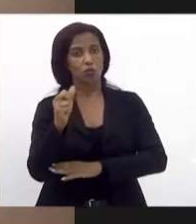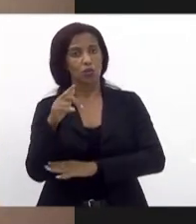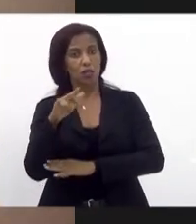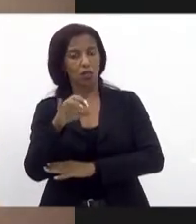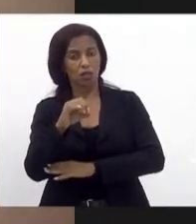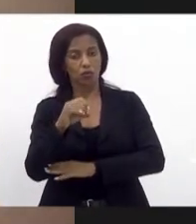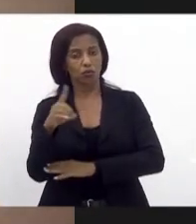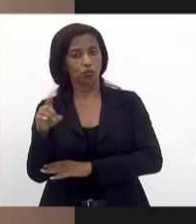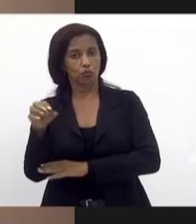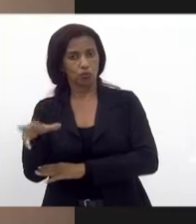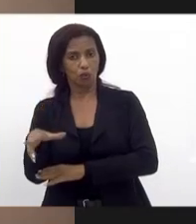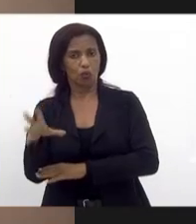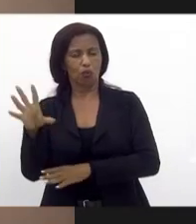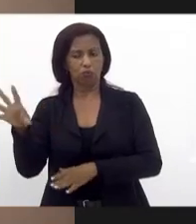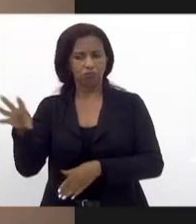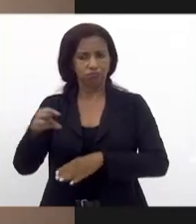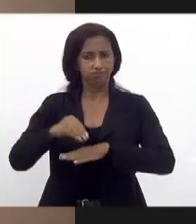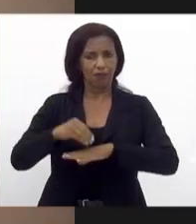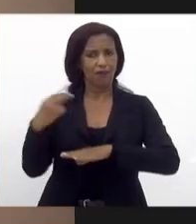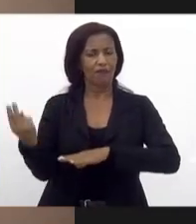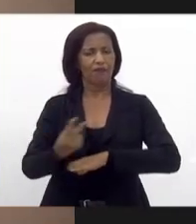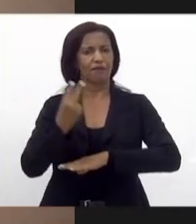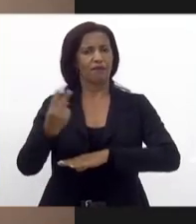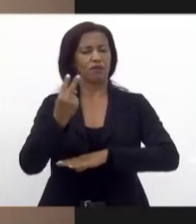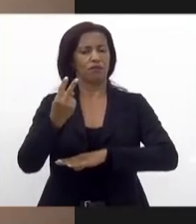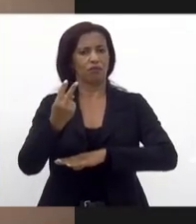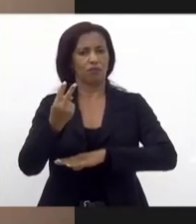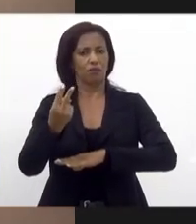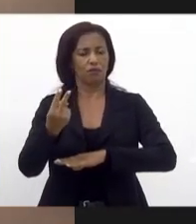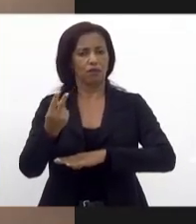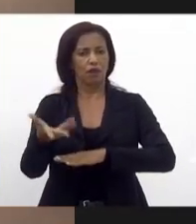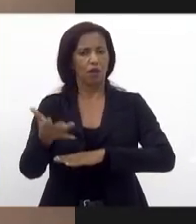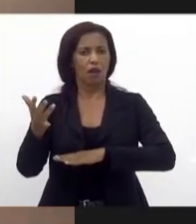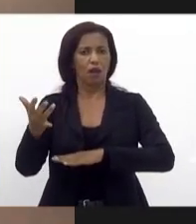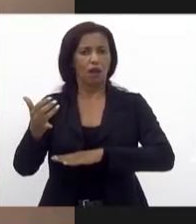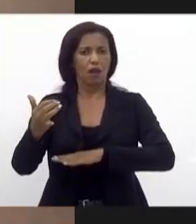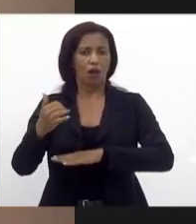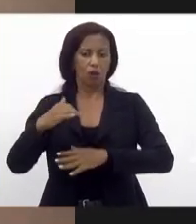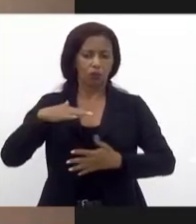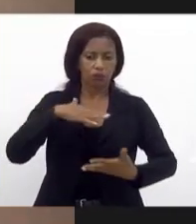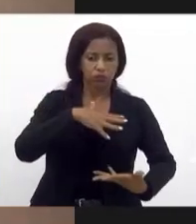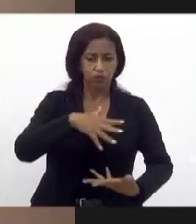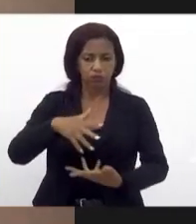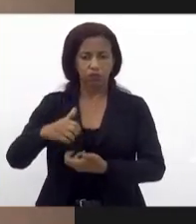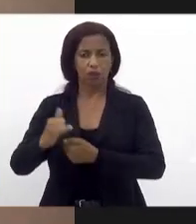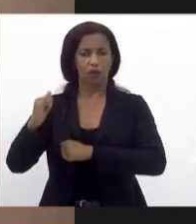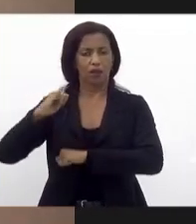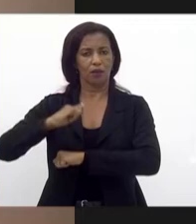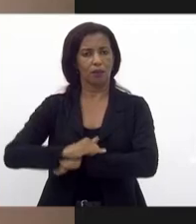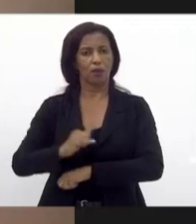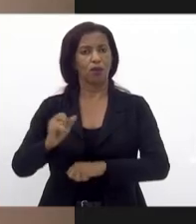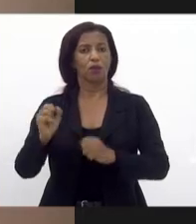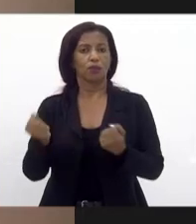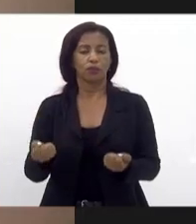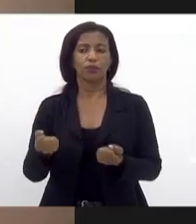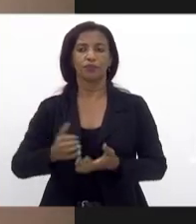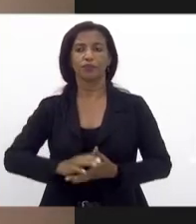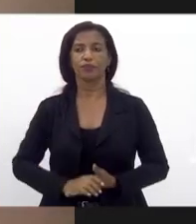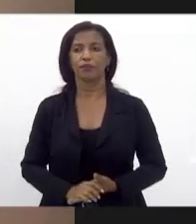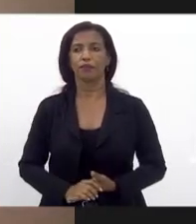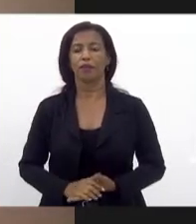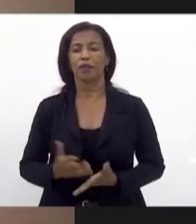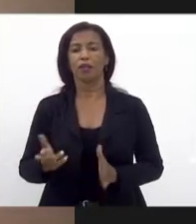para agregar valor, né, ao aeroporto internacional do Galeão, poderia até seduzir. Então,